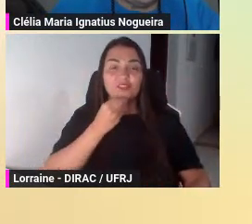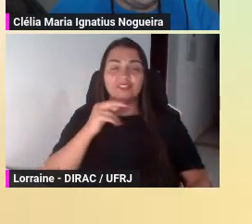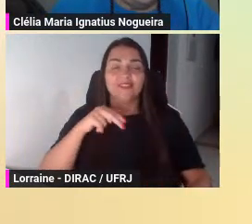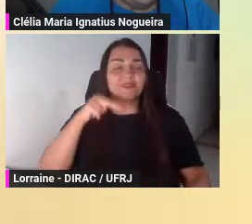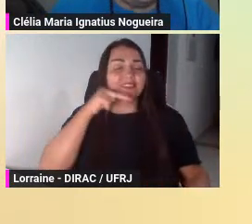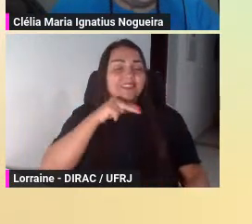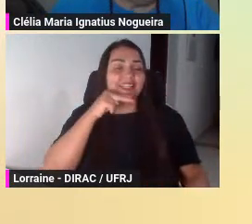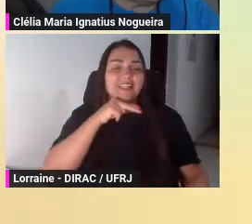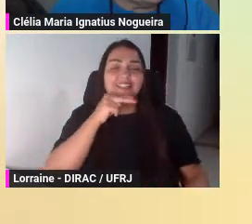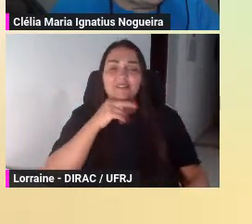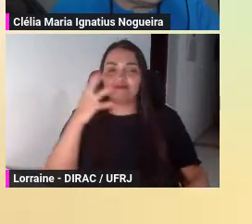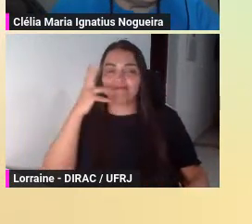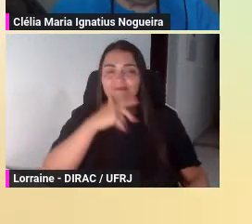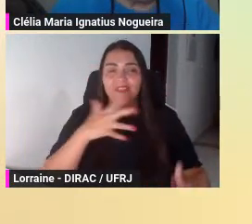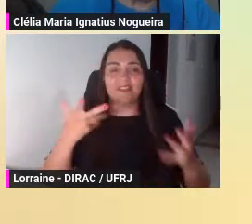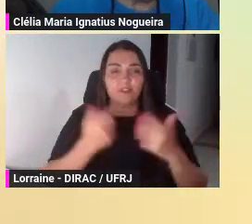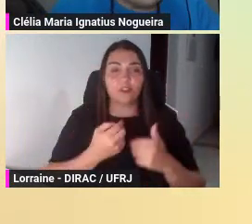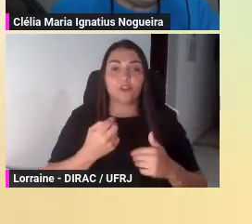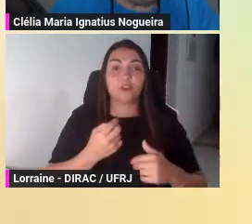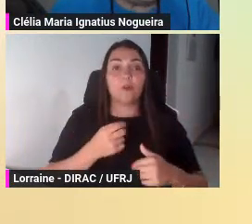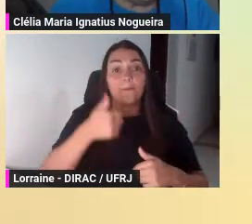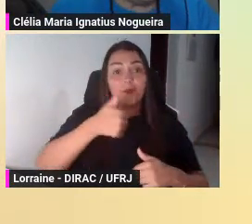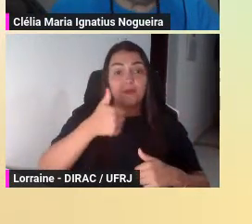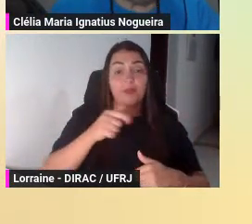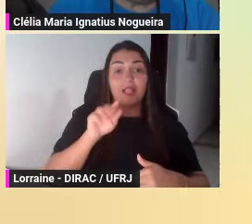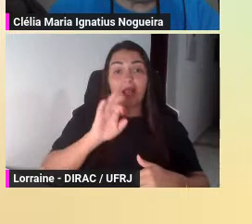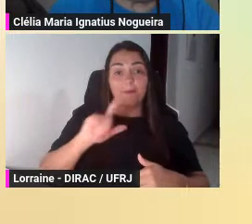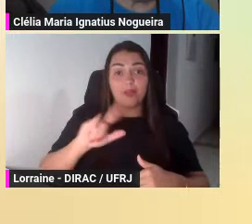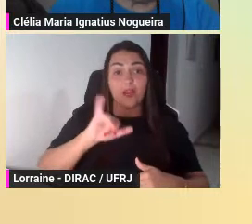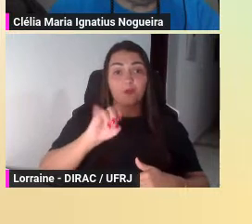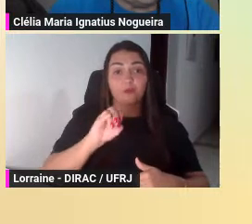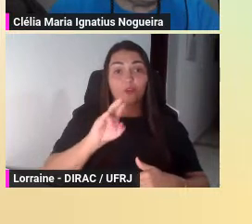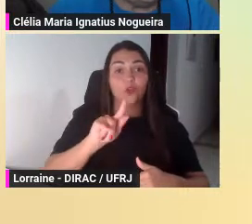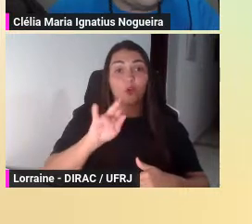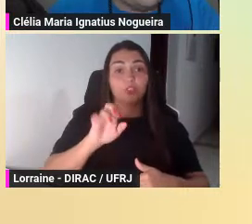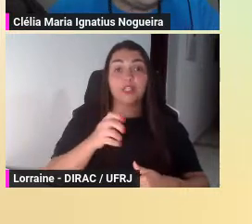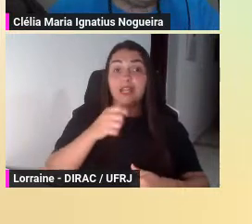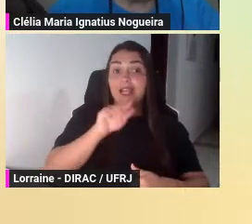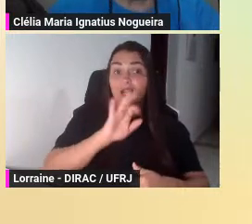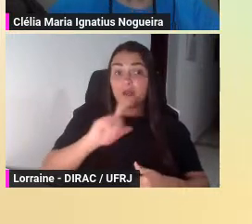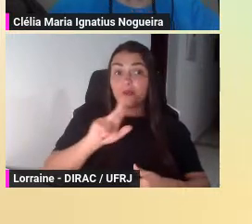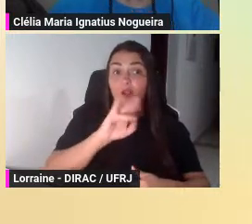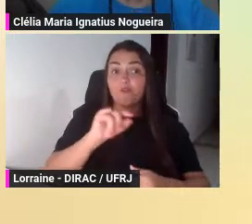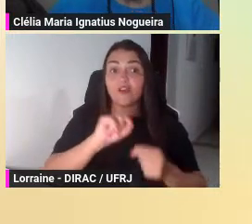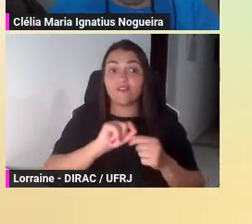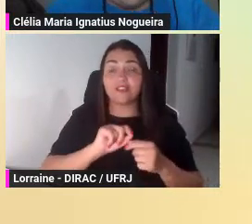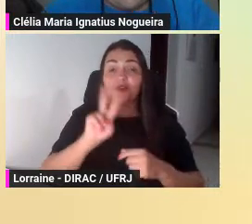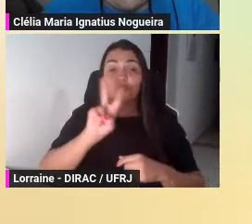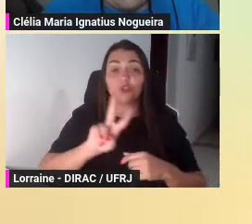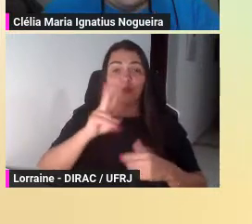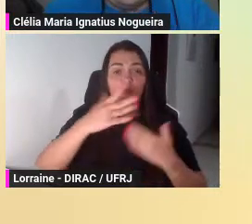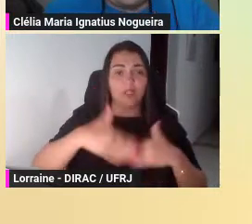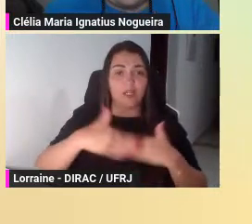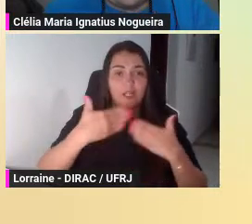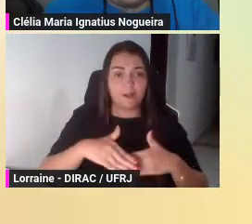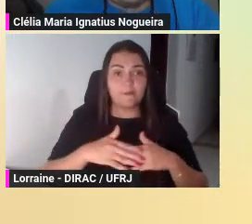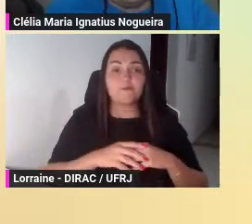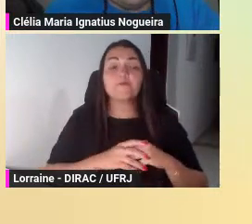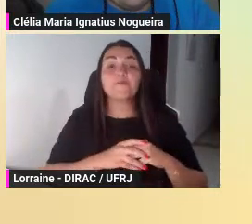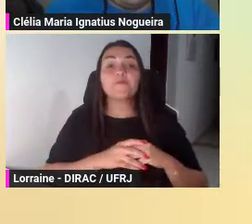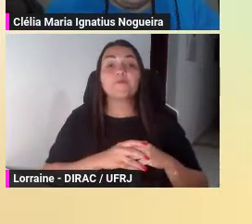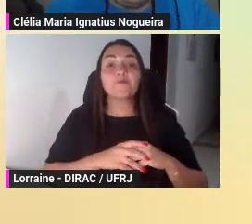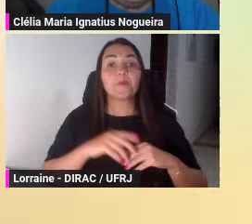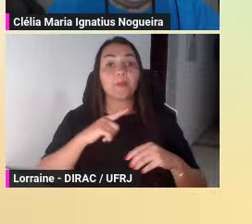dois grandão, Gabriel e Jorge. Gabriel, esse ano, vai fazer já o vestibular, né? Aqui, os três